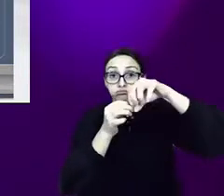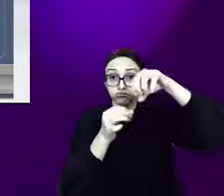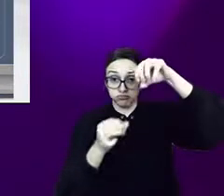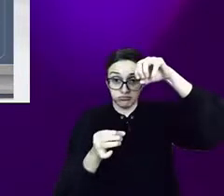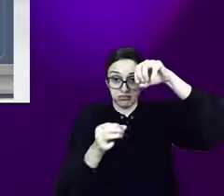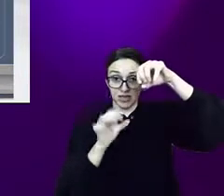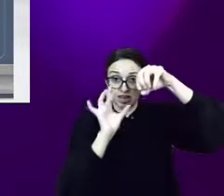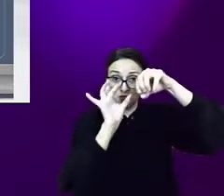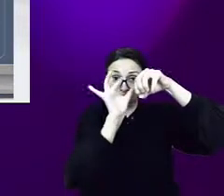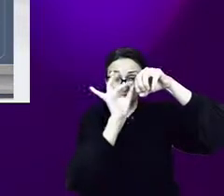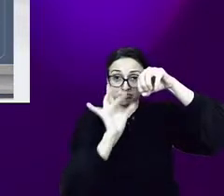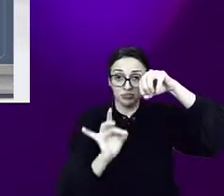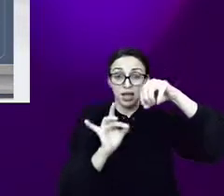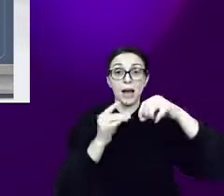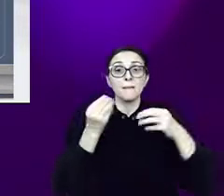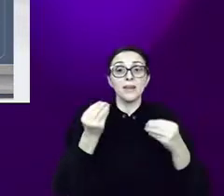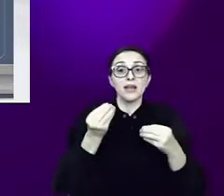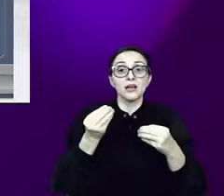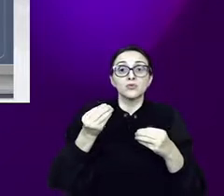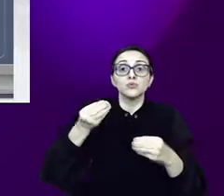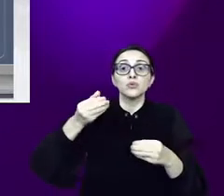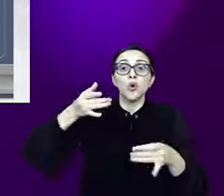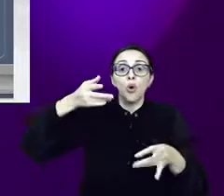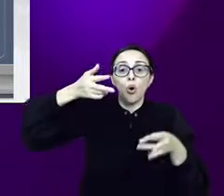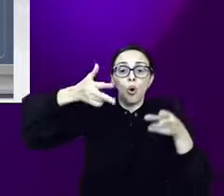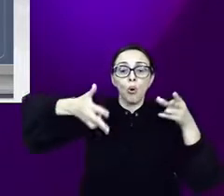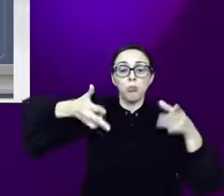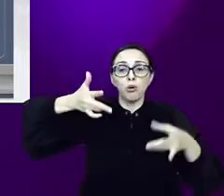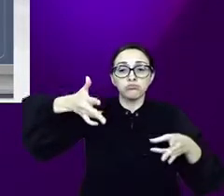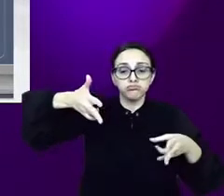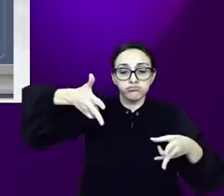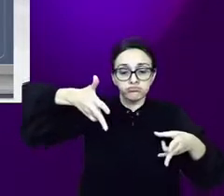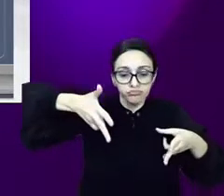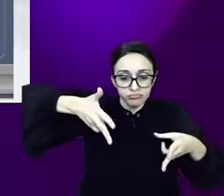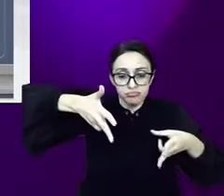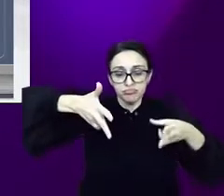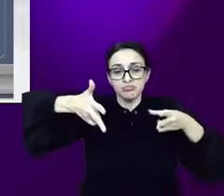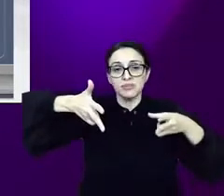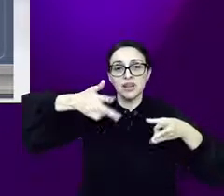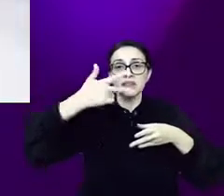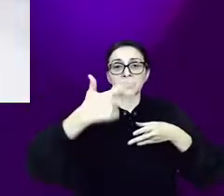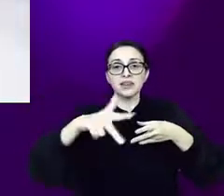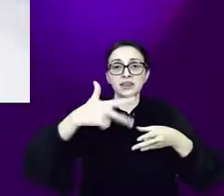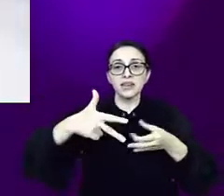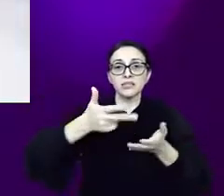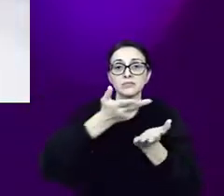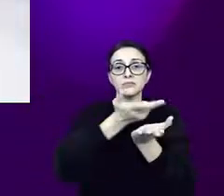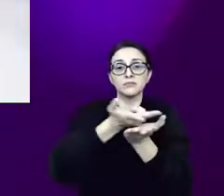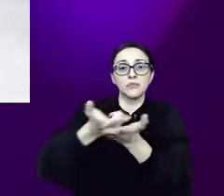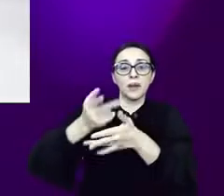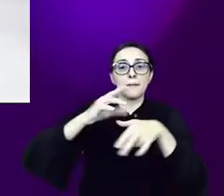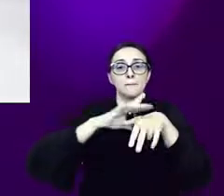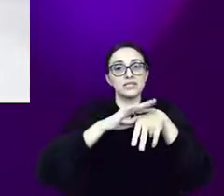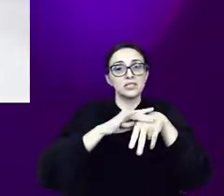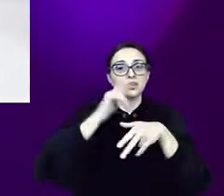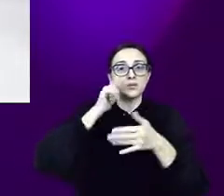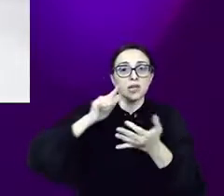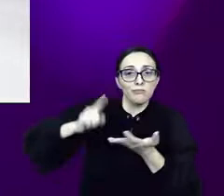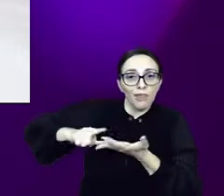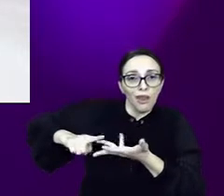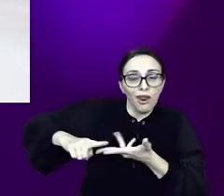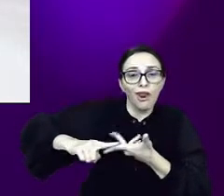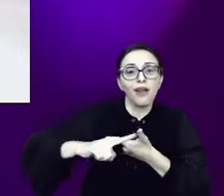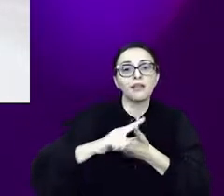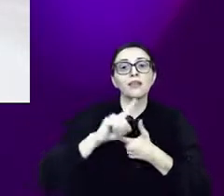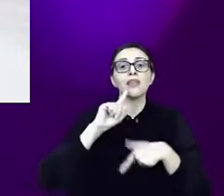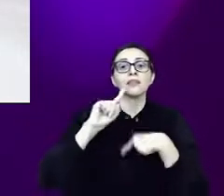checagem, para que o robô verifique o posicionamento do paciente e jogue isso no software para nos dar os parâmetros. E